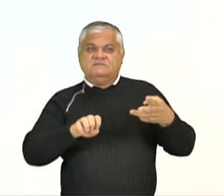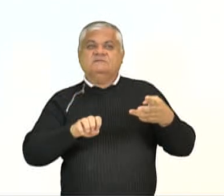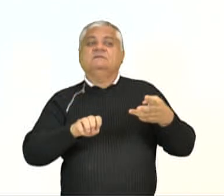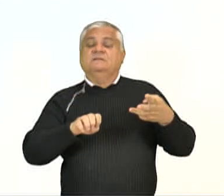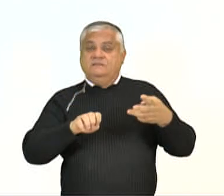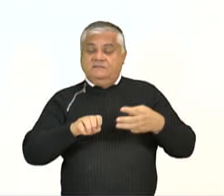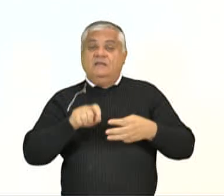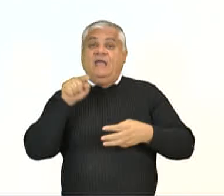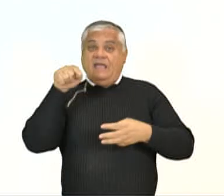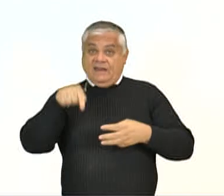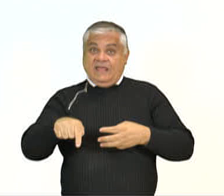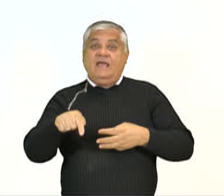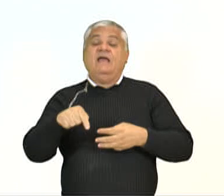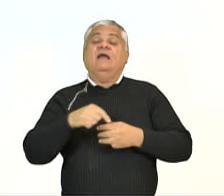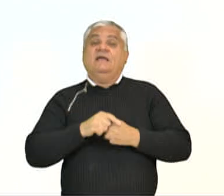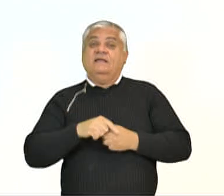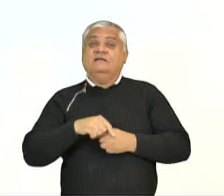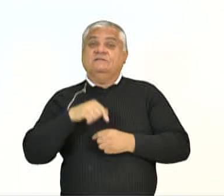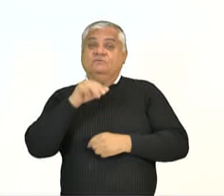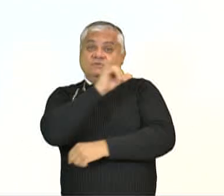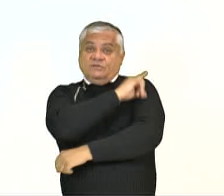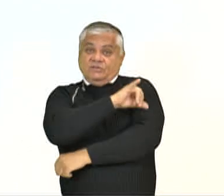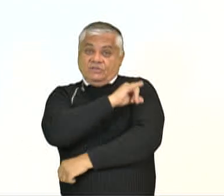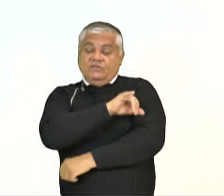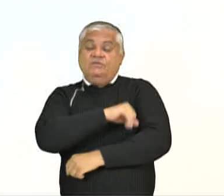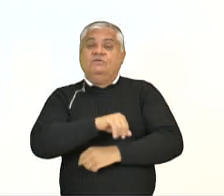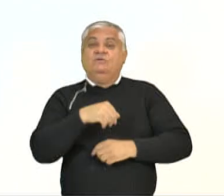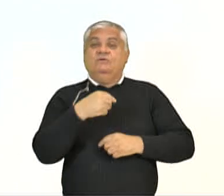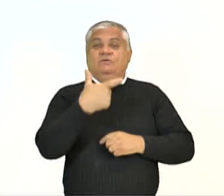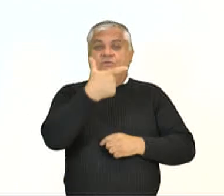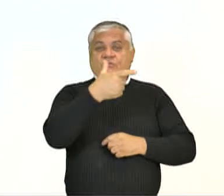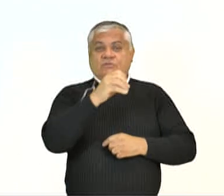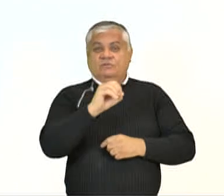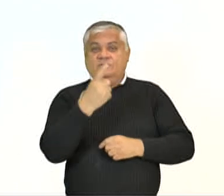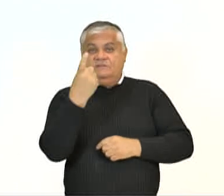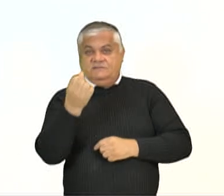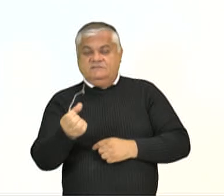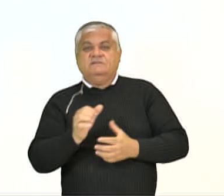prata em bronze 2012 e bronze no Rio 2016.